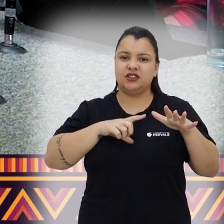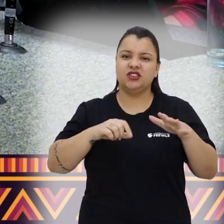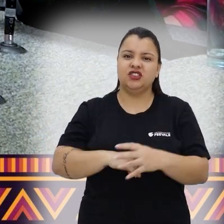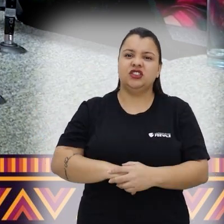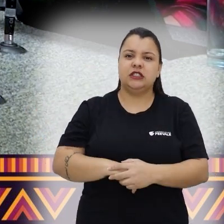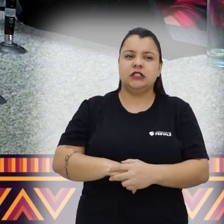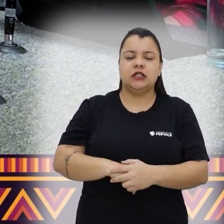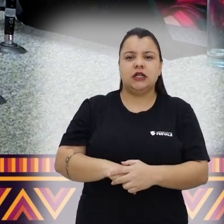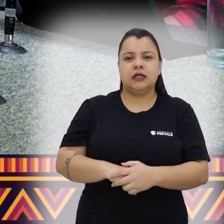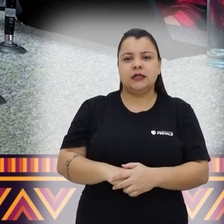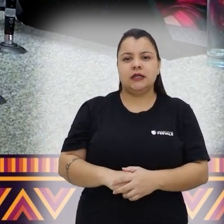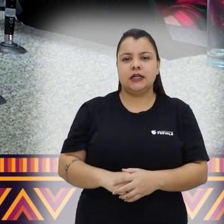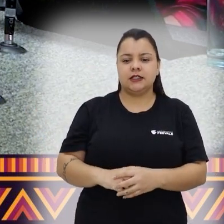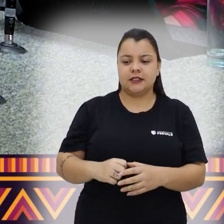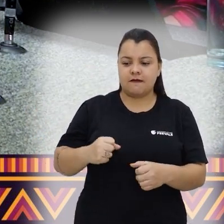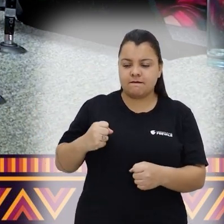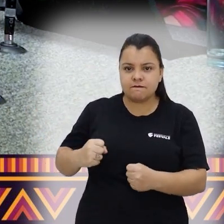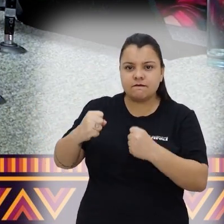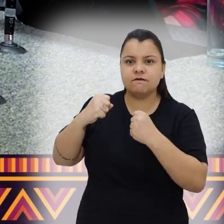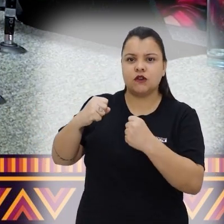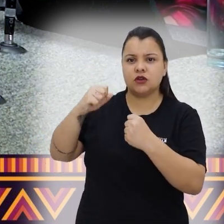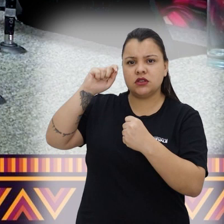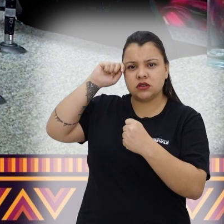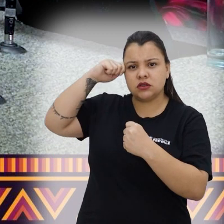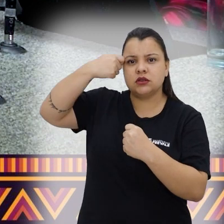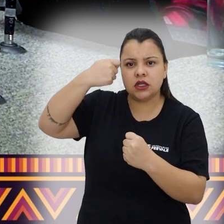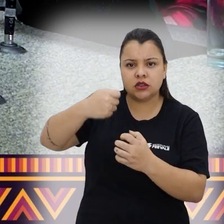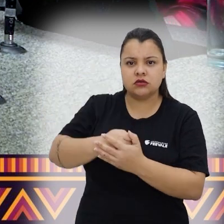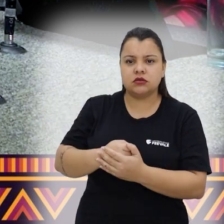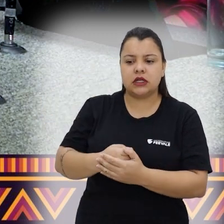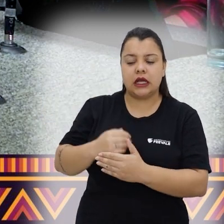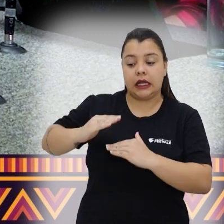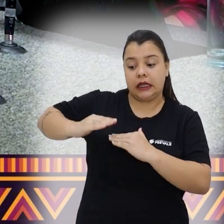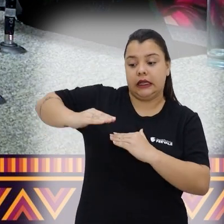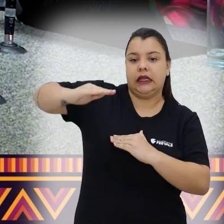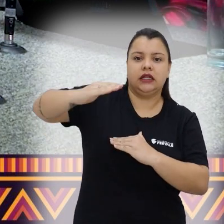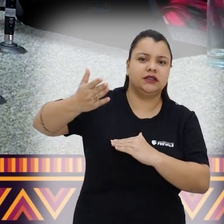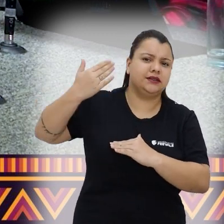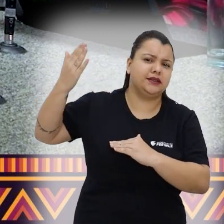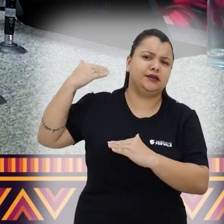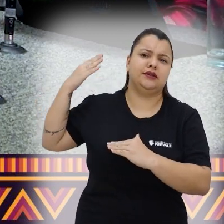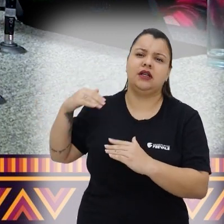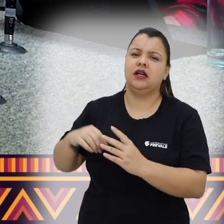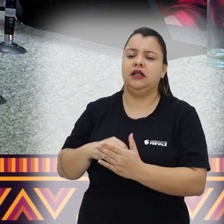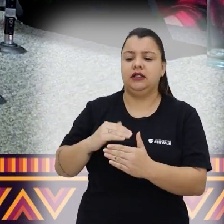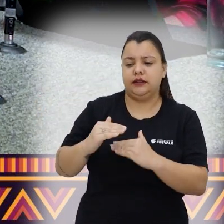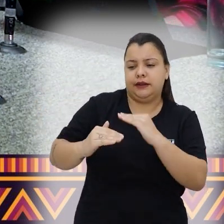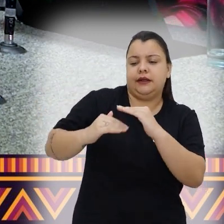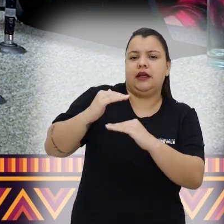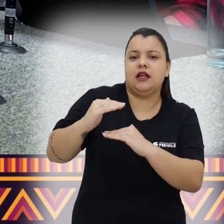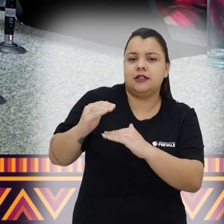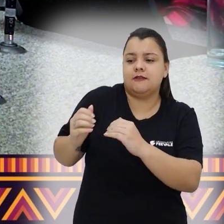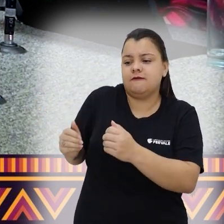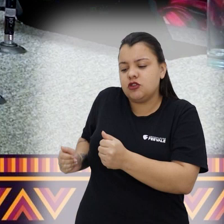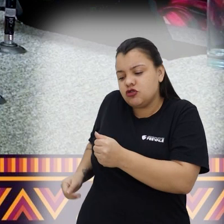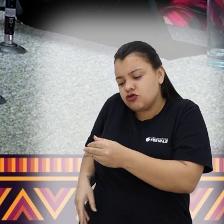bem firmada, né? Lá nos martinianos, ele nasceu lá, ele cresce lá, então ele traz a coisa da negritude